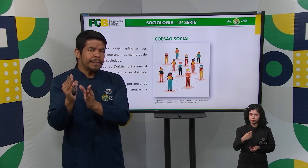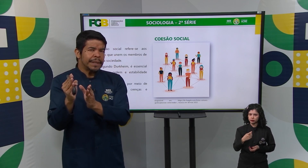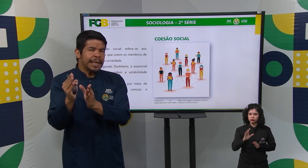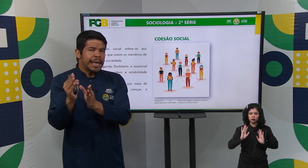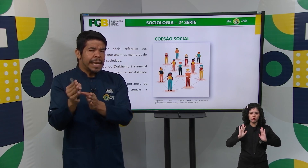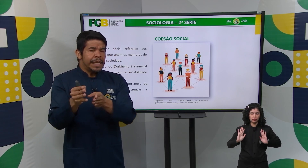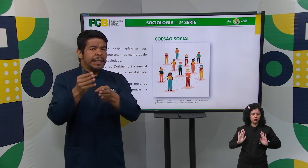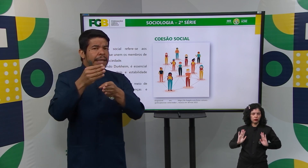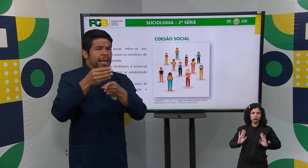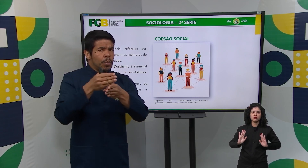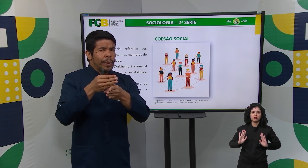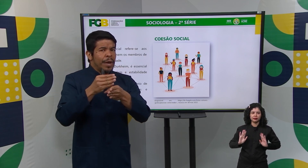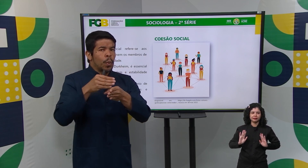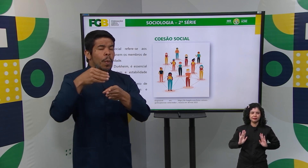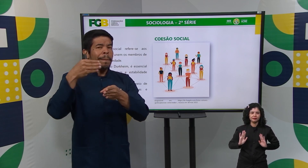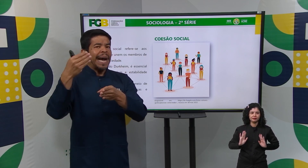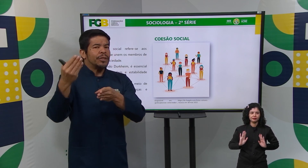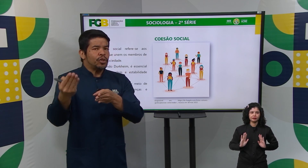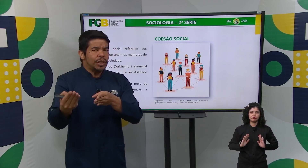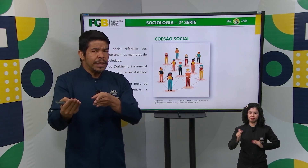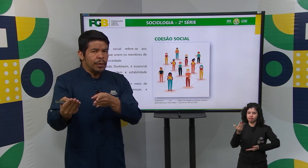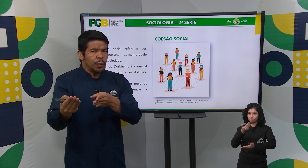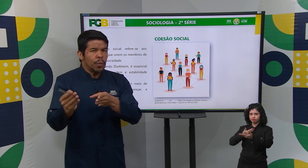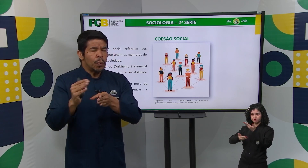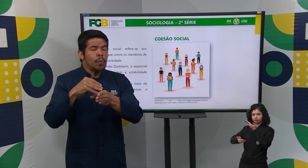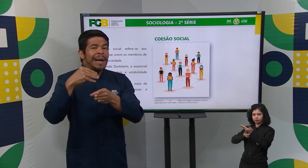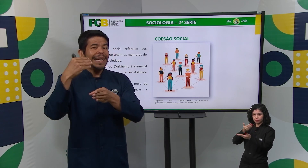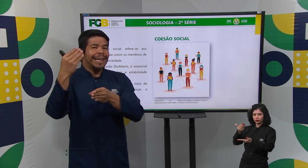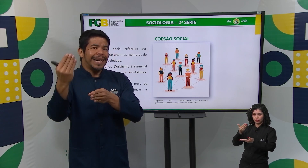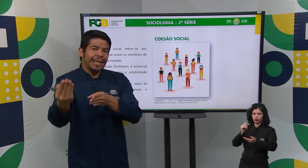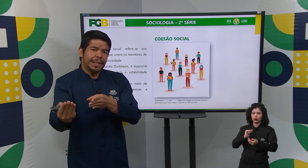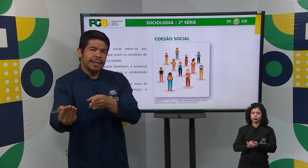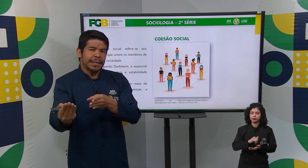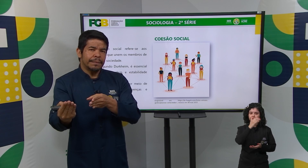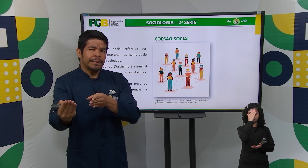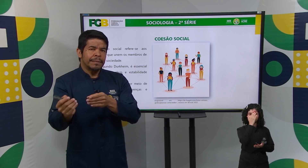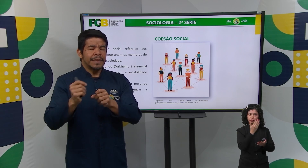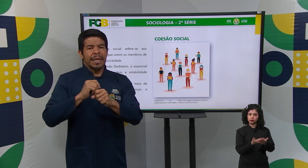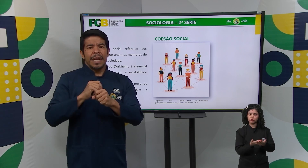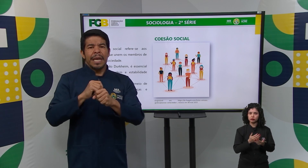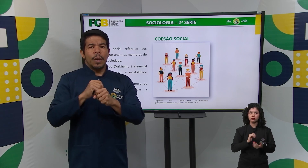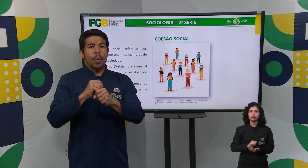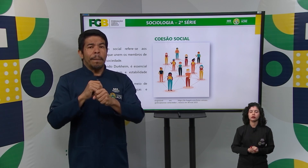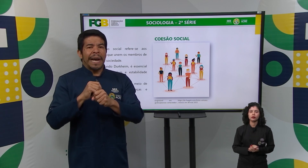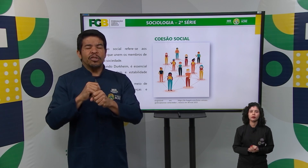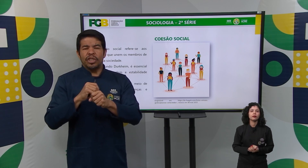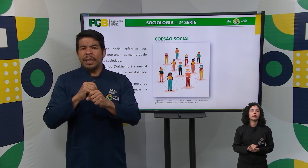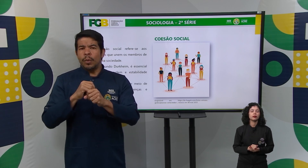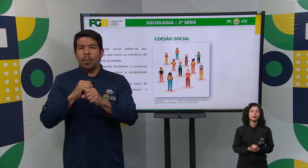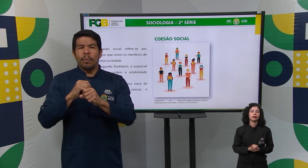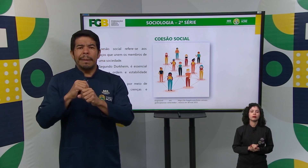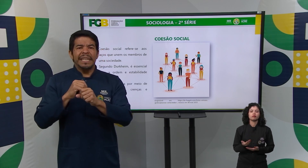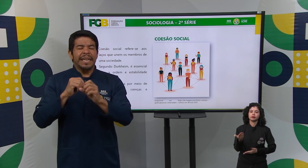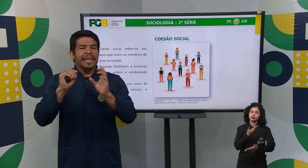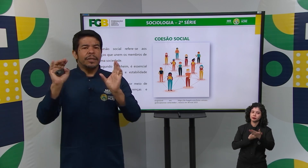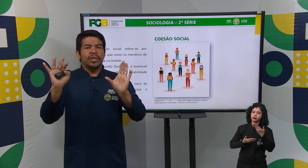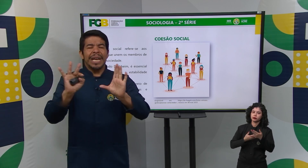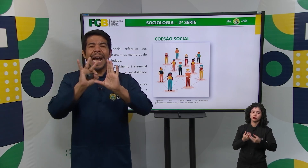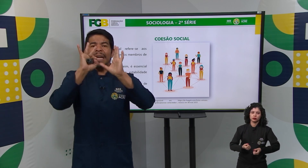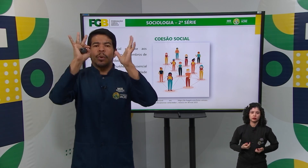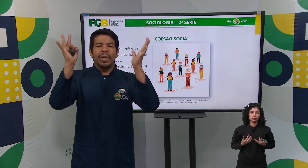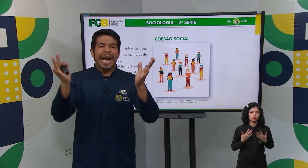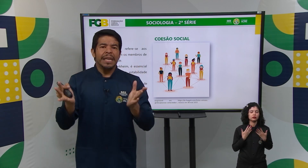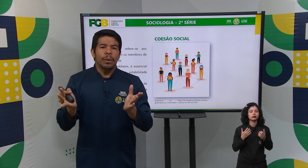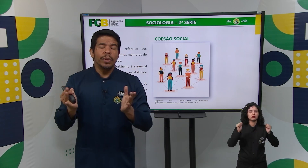X. Então, eu compartilho uma crença, eu compartilho uma maneira